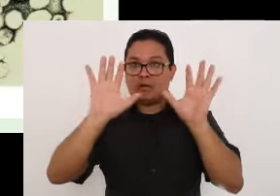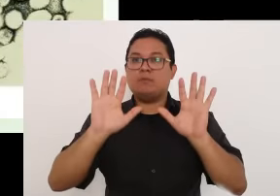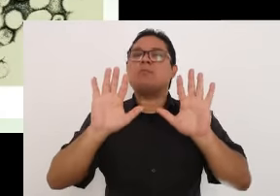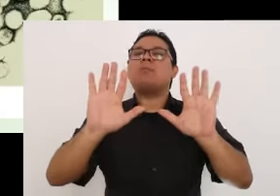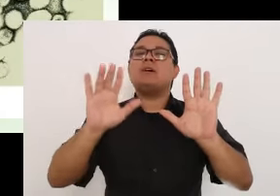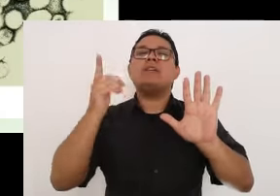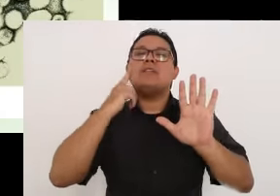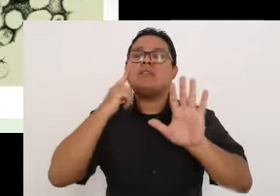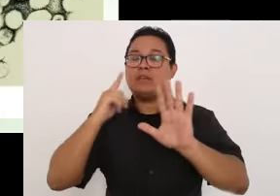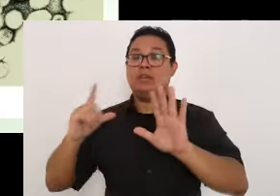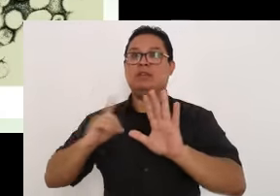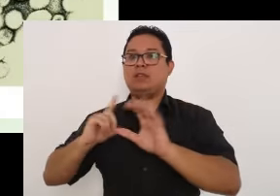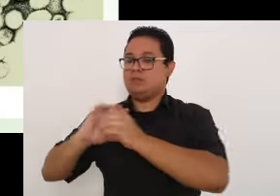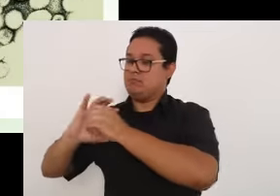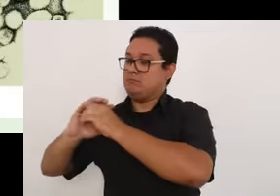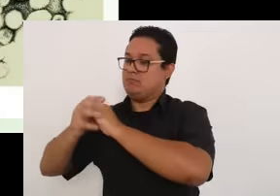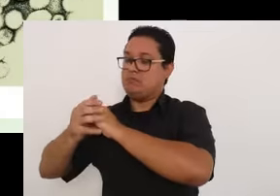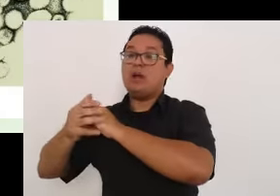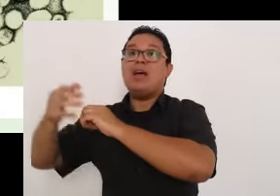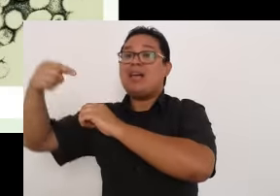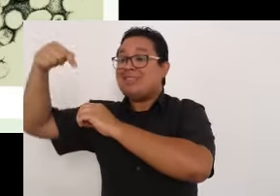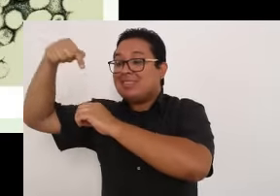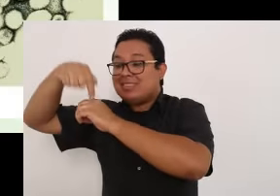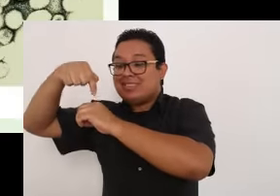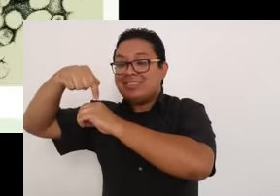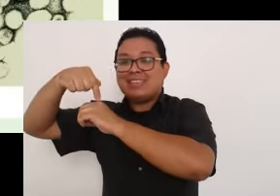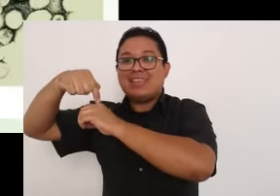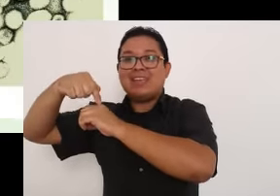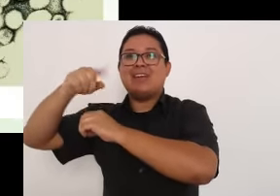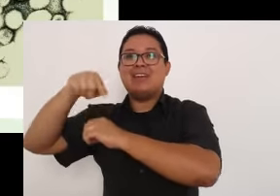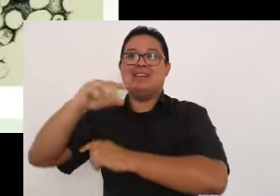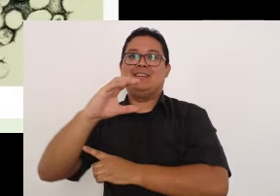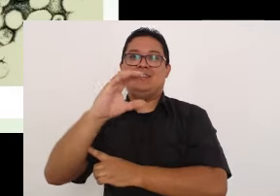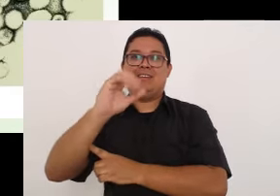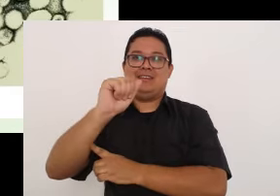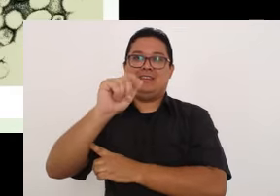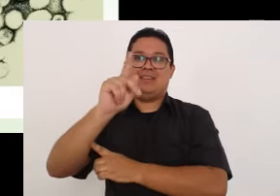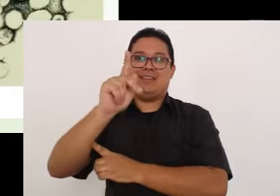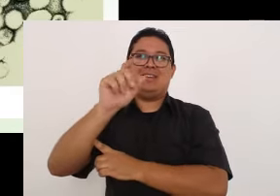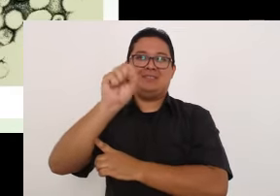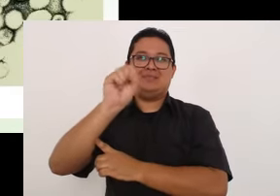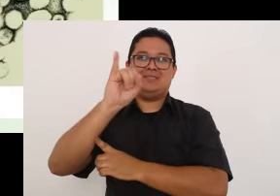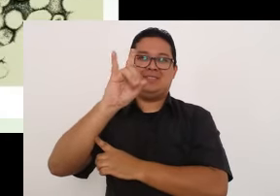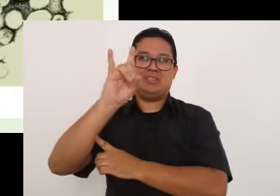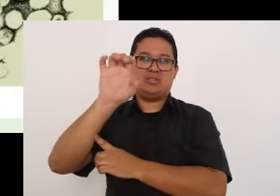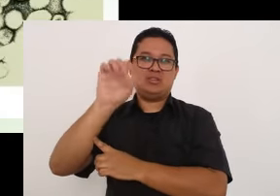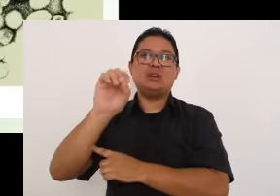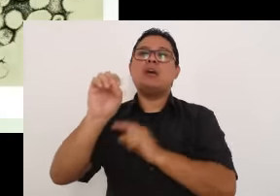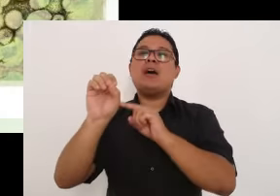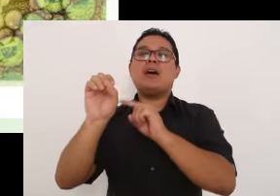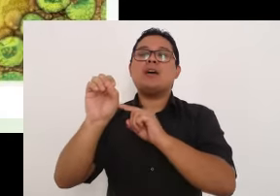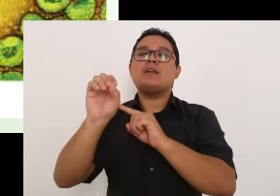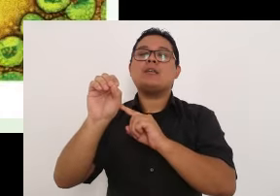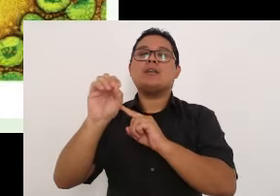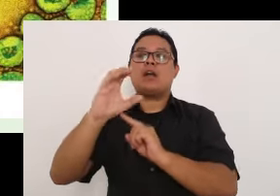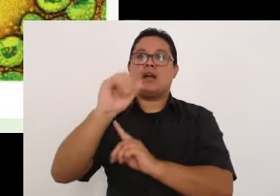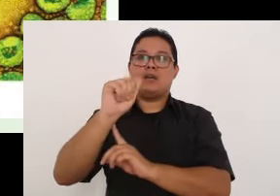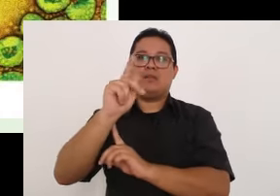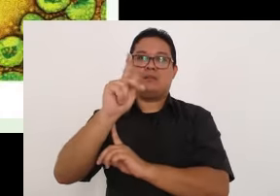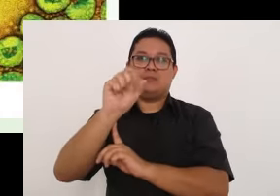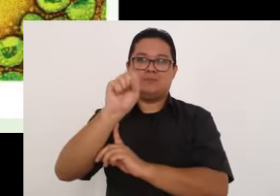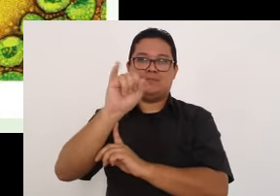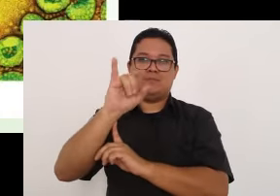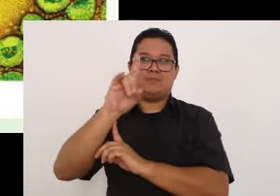só a diferença. Aqui dentro o capsídeo, tá? Ele é aquele capsídeo icosaédrico. Aqui ele